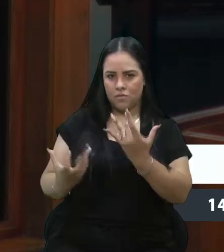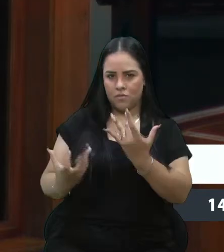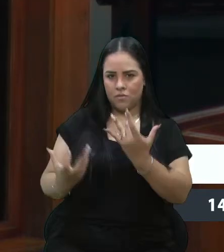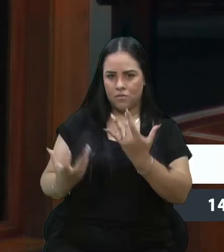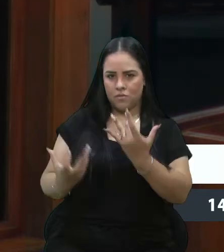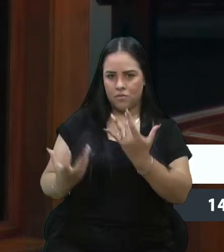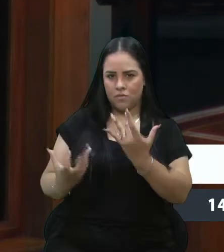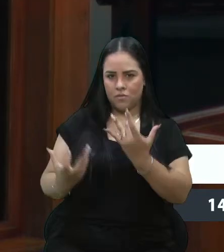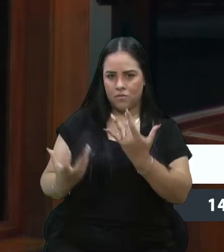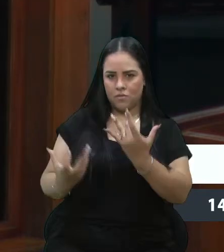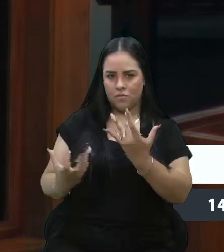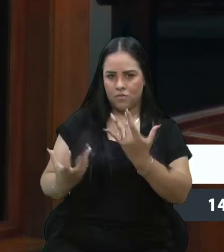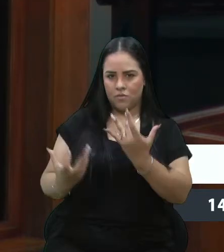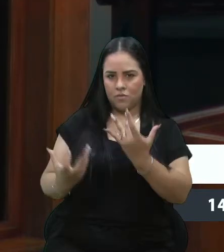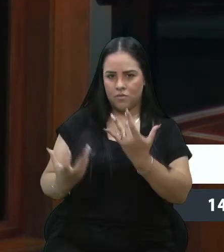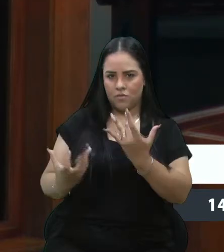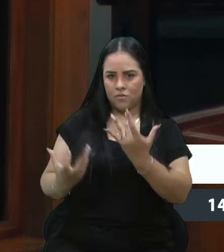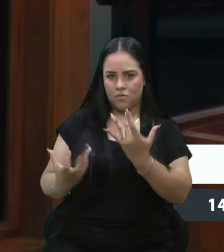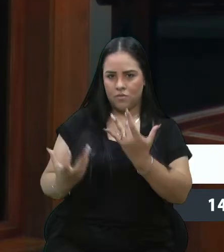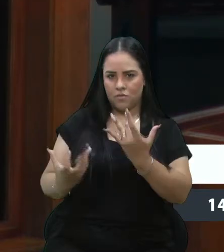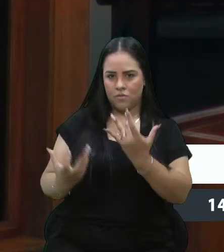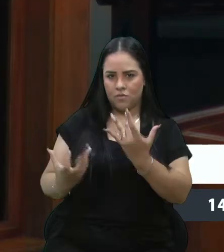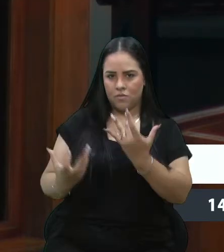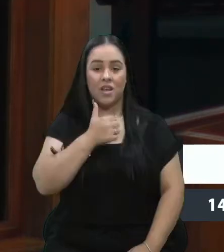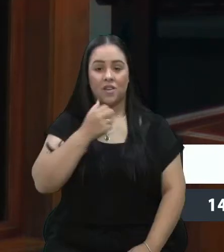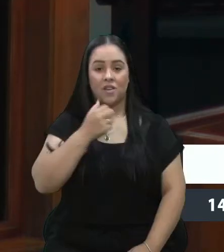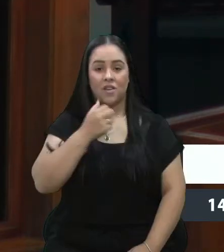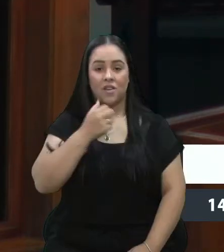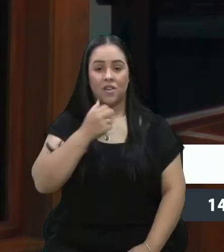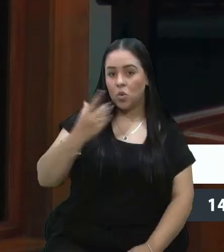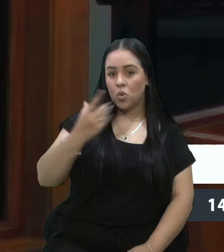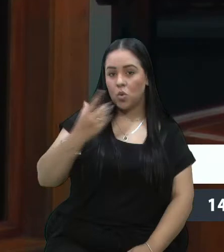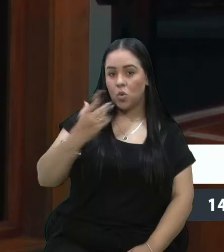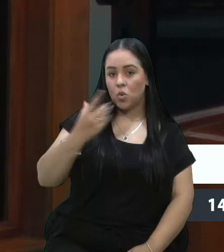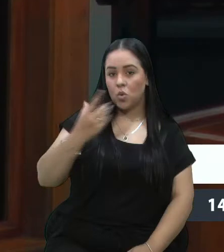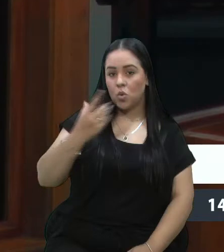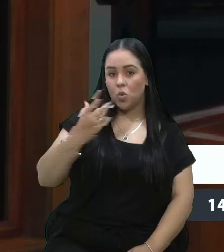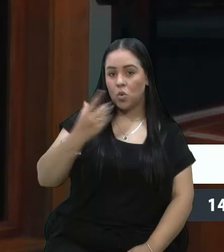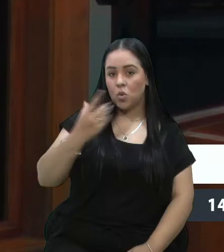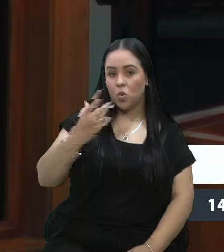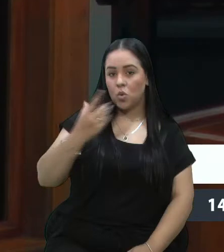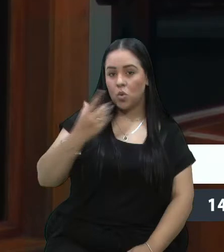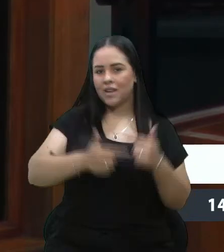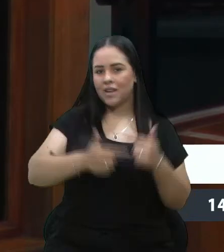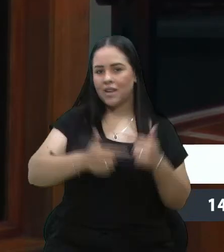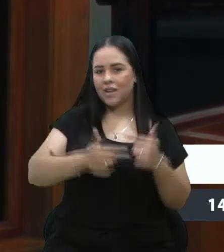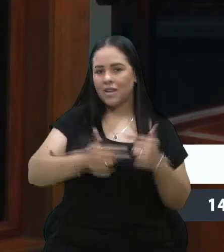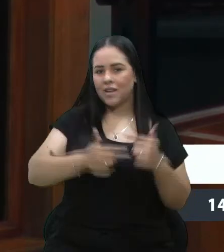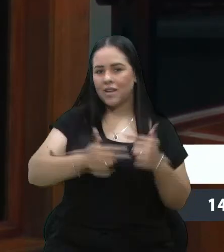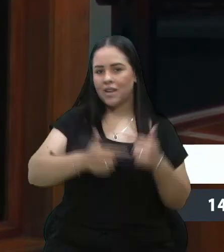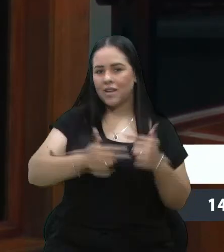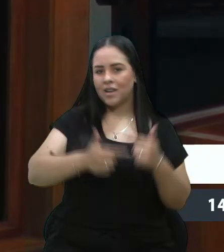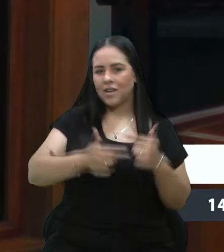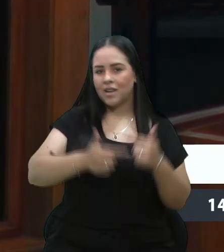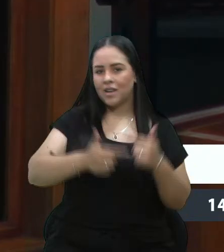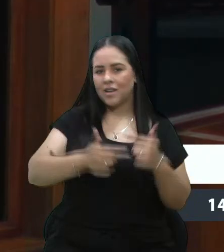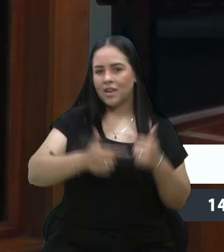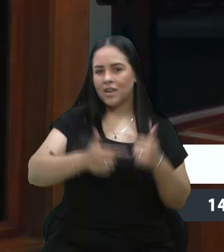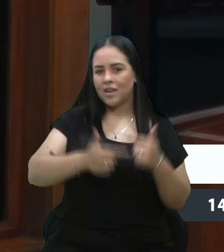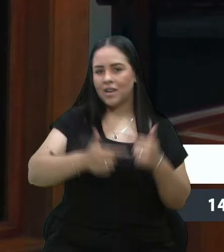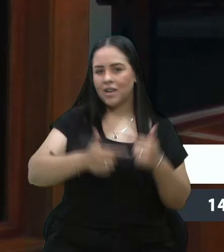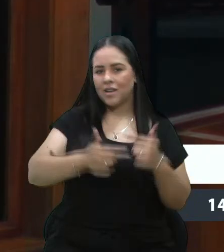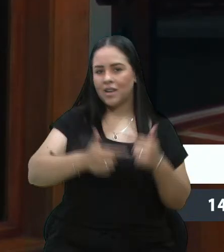eram mulheres e 21 eram homens. As condições de trabalho naquela época eram realmente bem